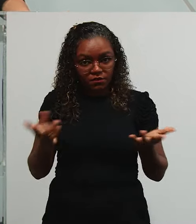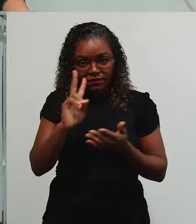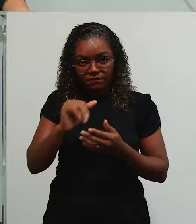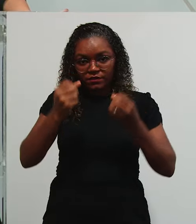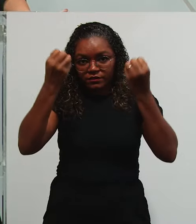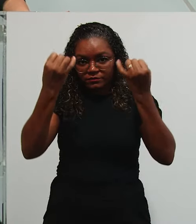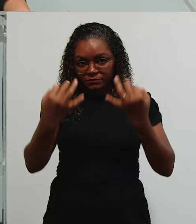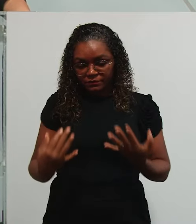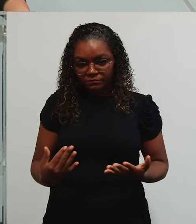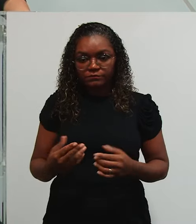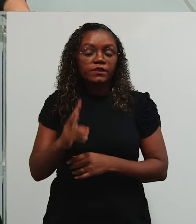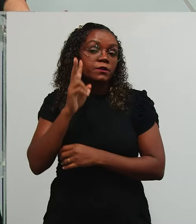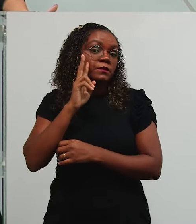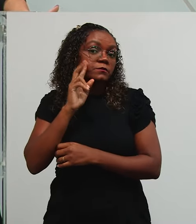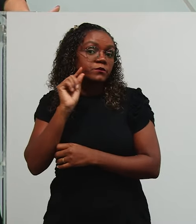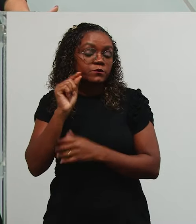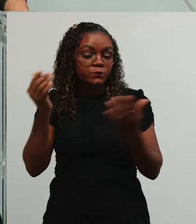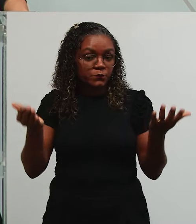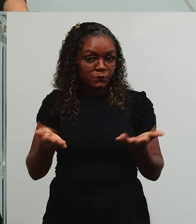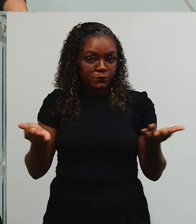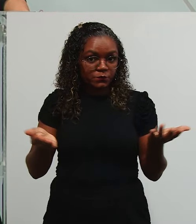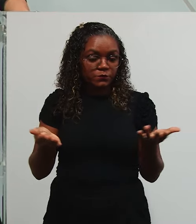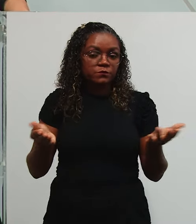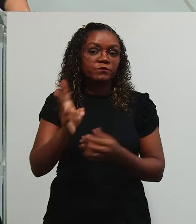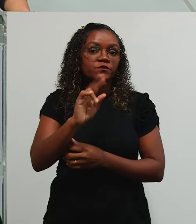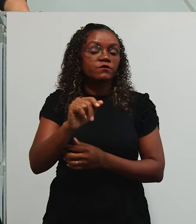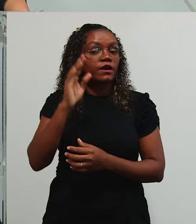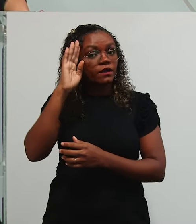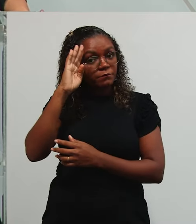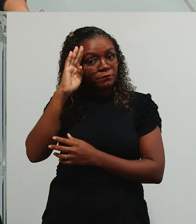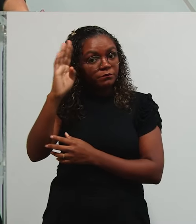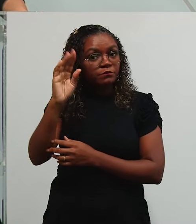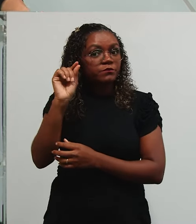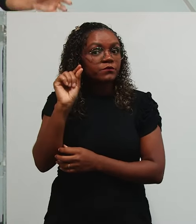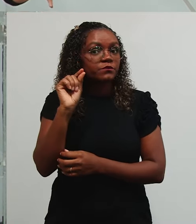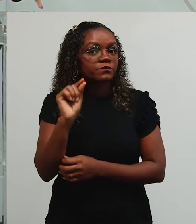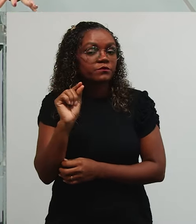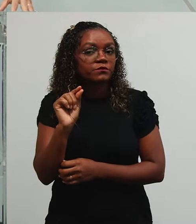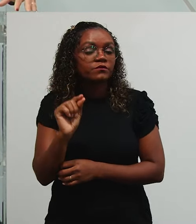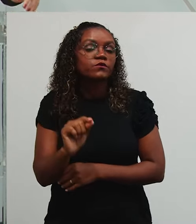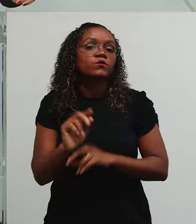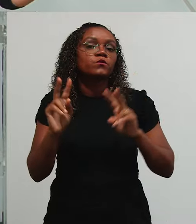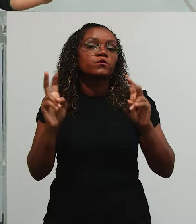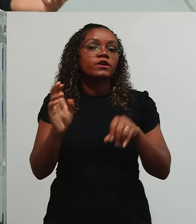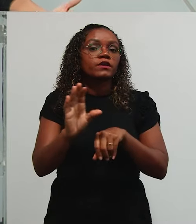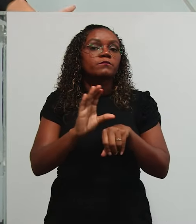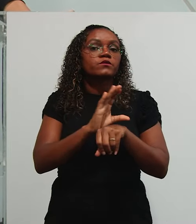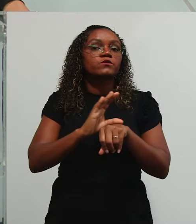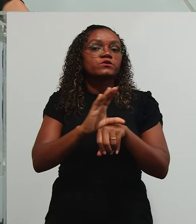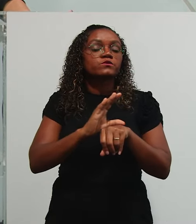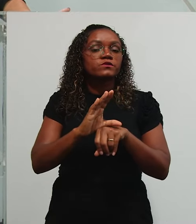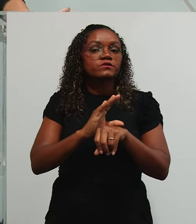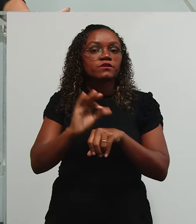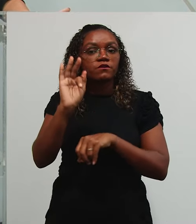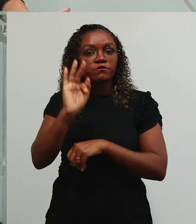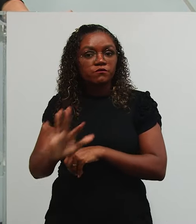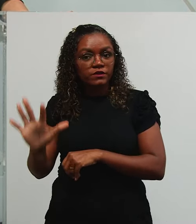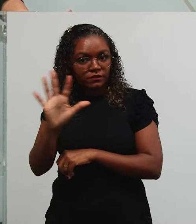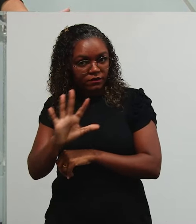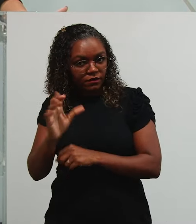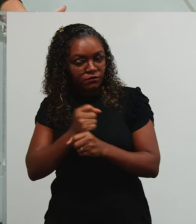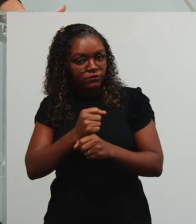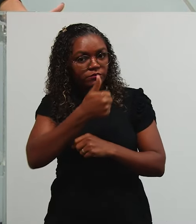começar lembrando que hoje a gente vai ver principalmente o que que a nossa Constituição Federal